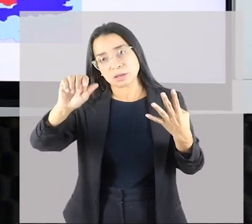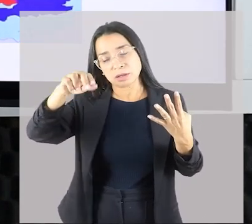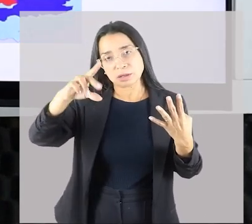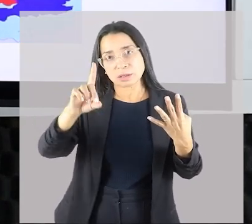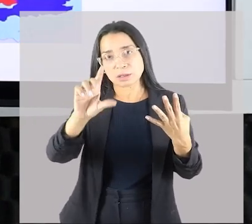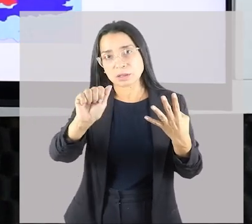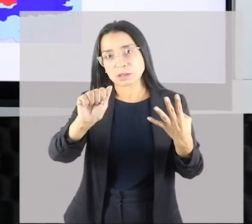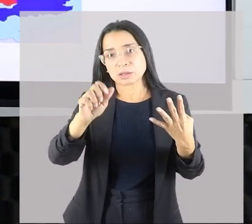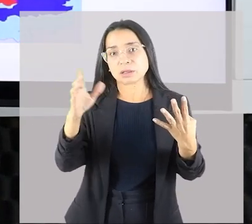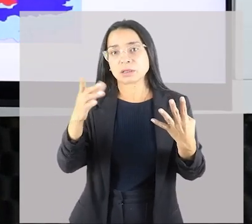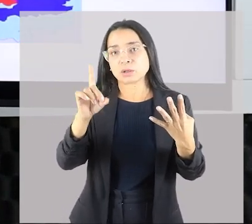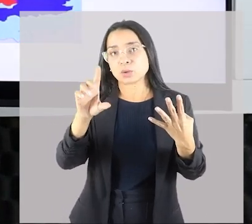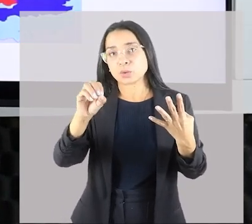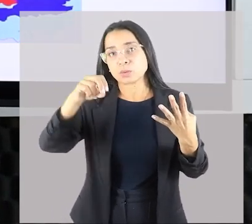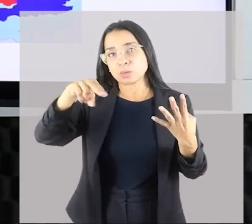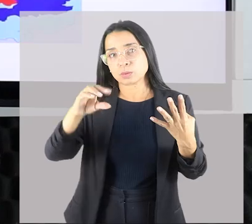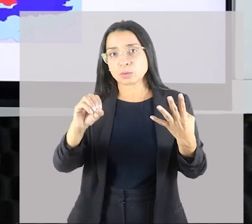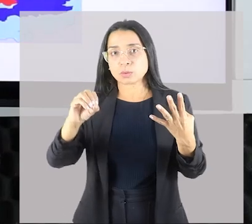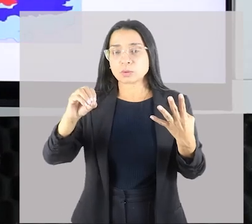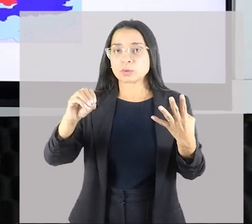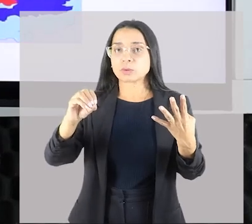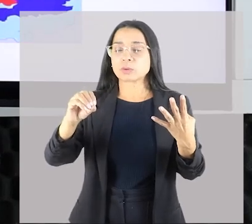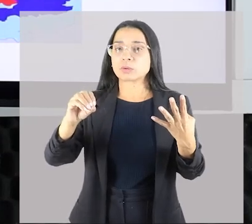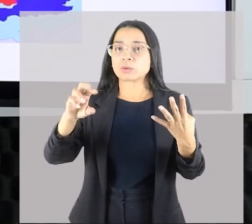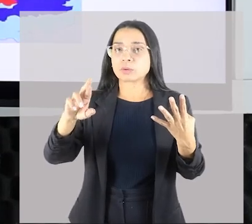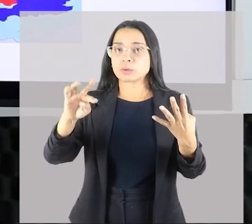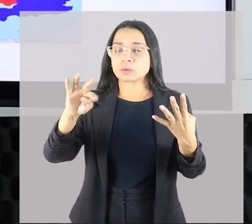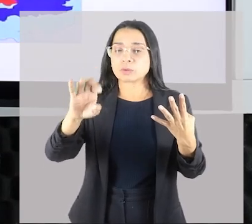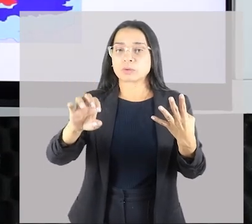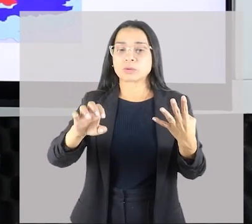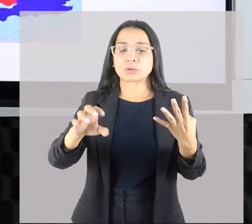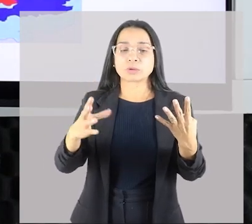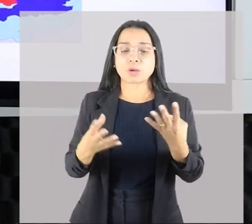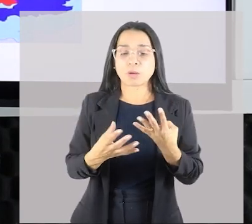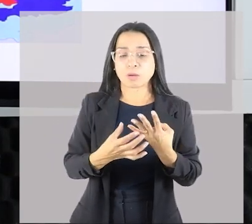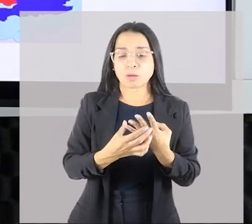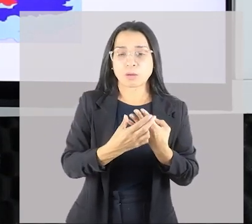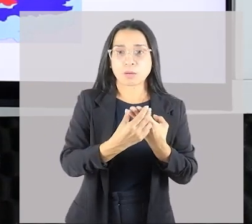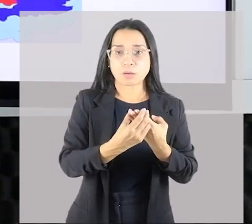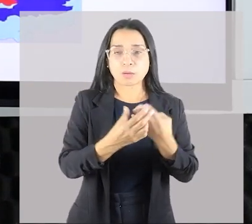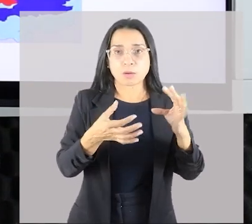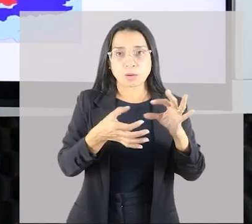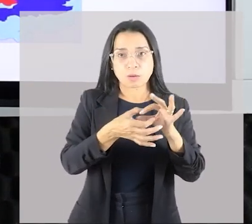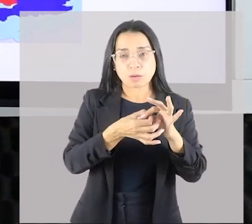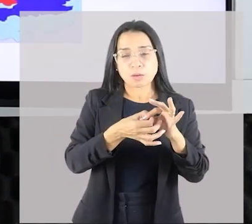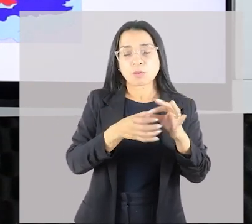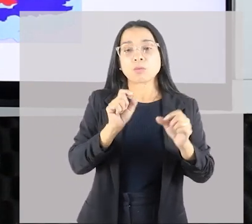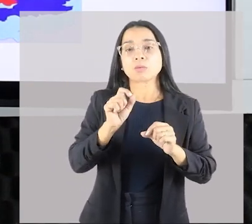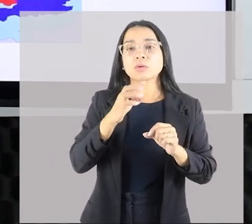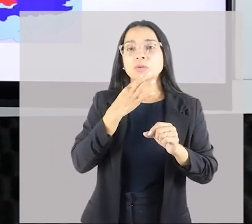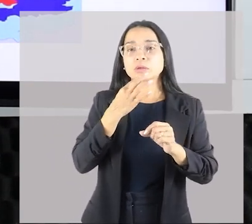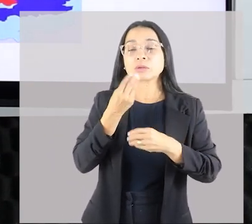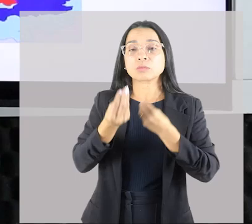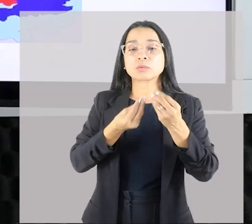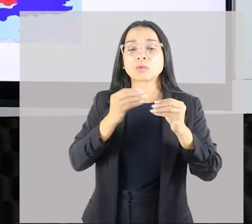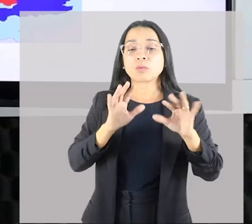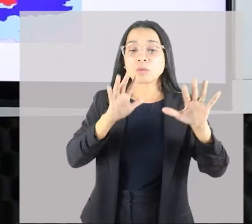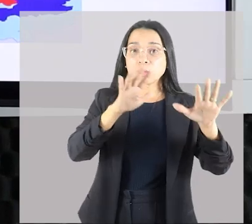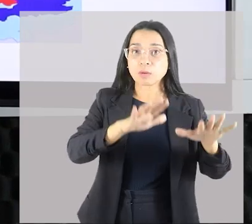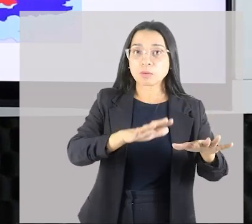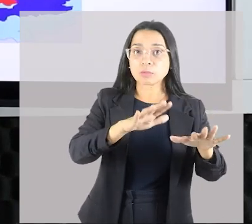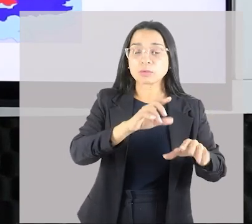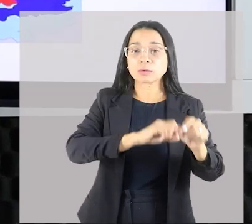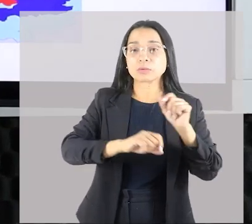Esses 4 países juntos formam o que conhecemos como Reino Unido. Só que na prática nós sabemos que o Reino Unido